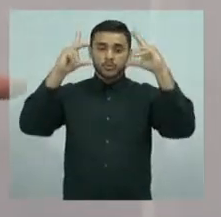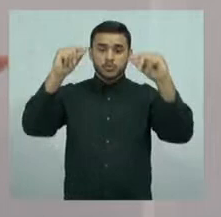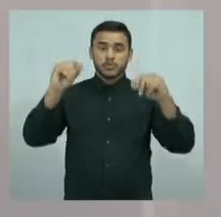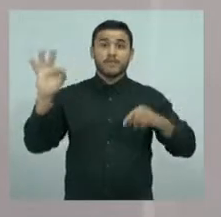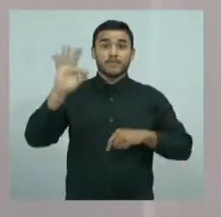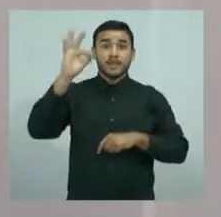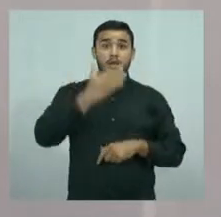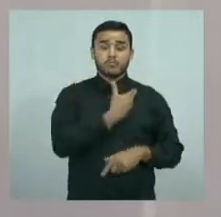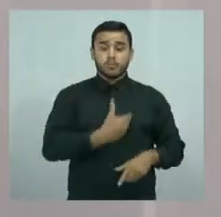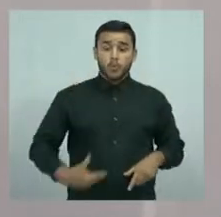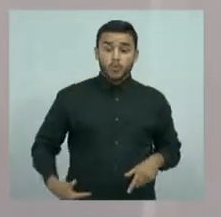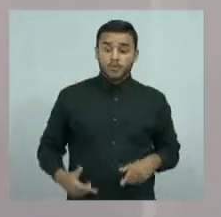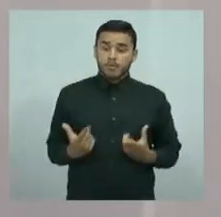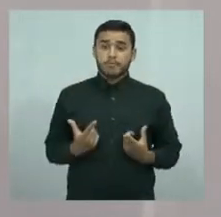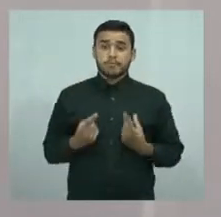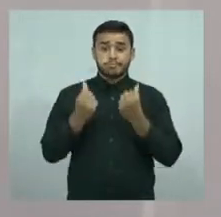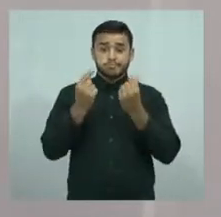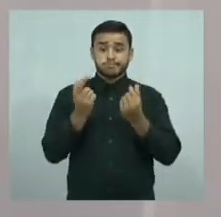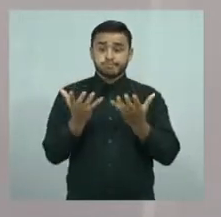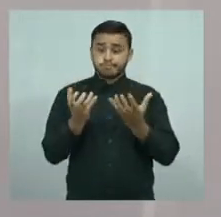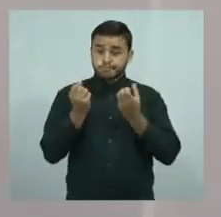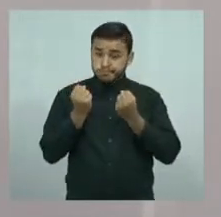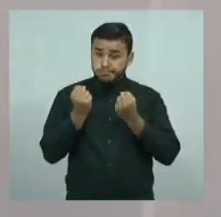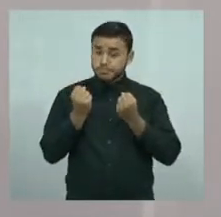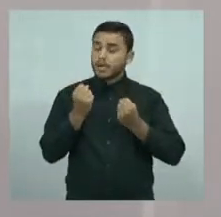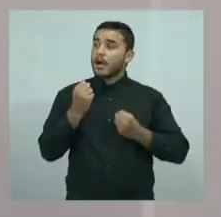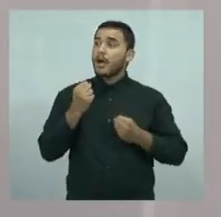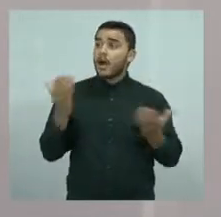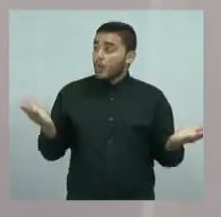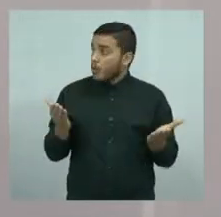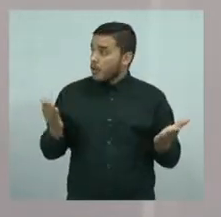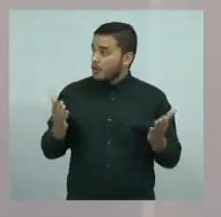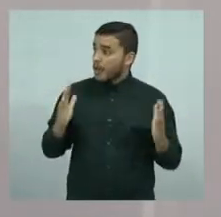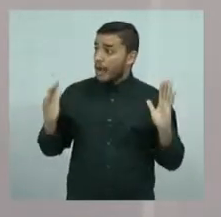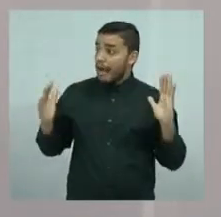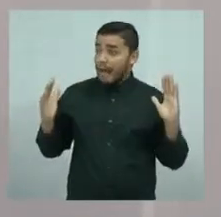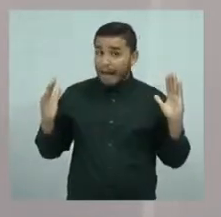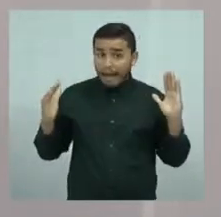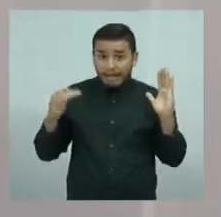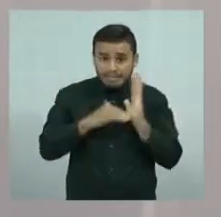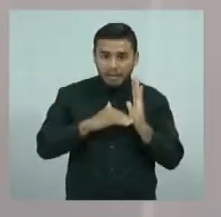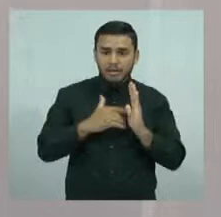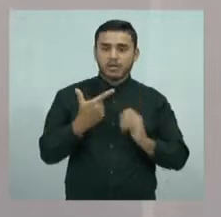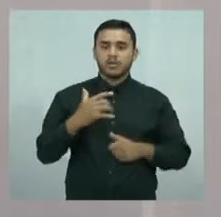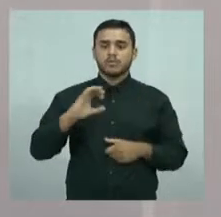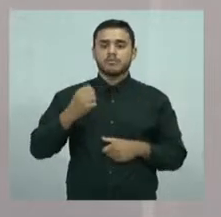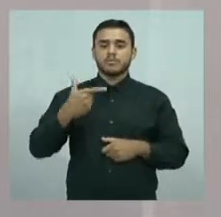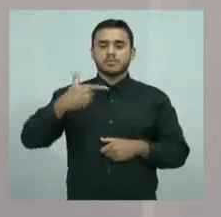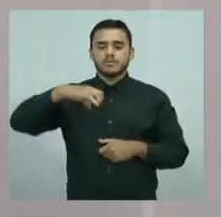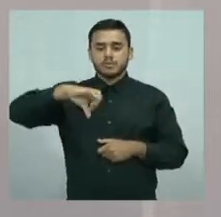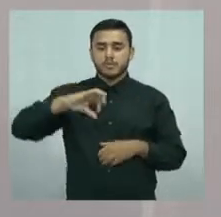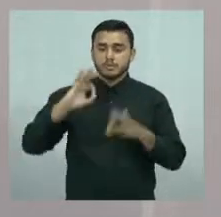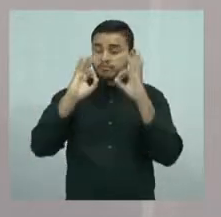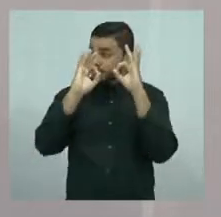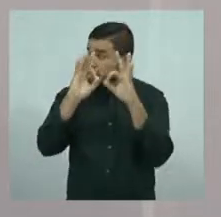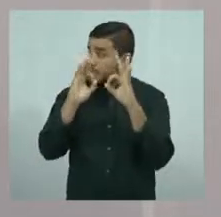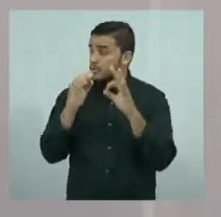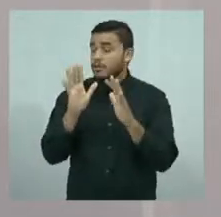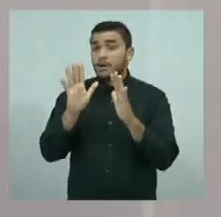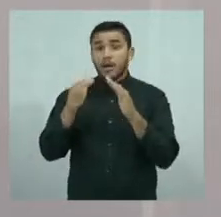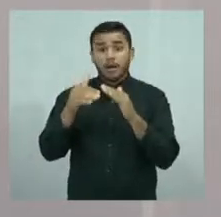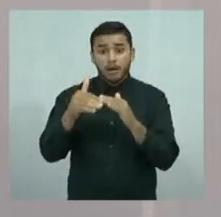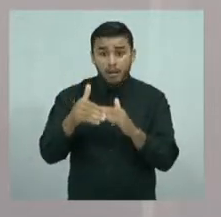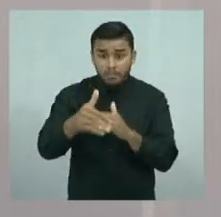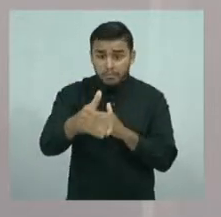arrecada. E agora nós temos que renovar o Fundeb. E o governo aí já tem dado mostra de que